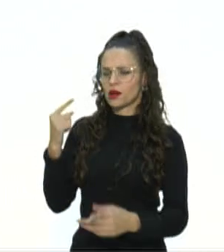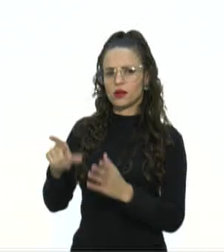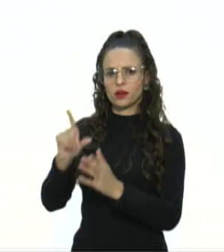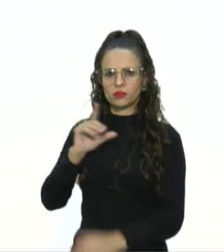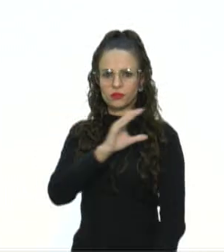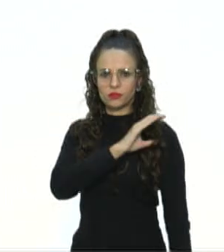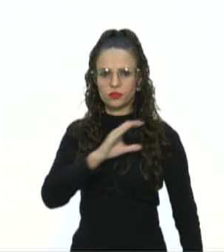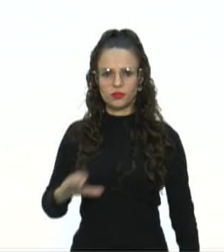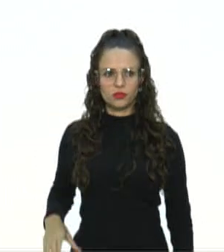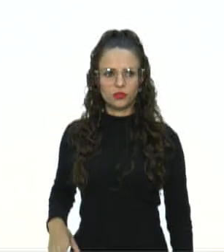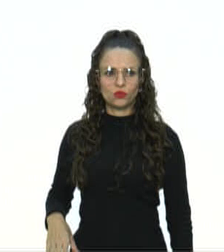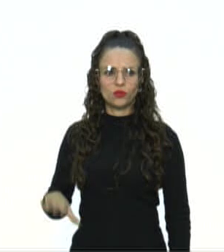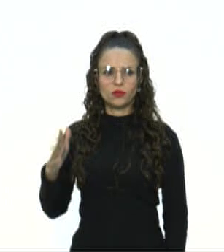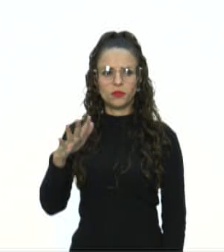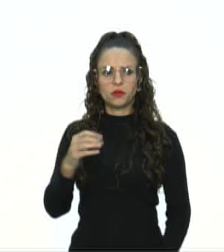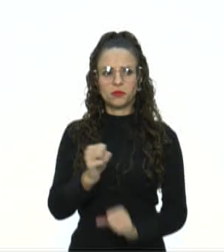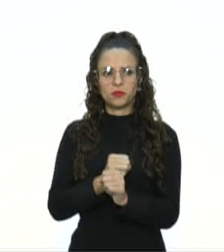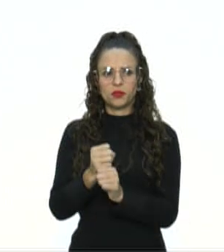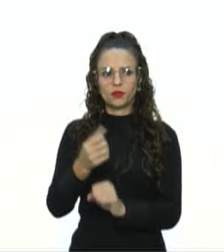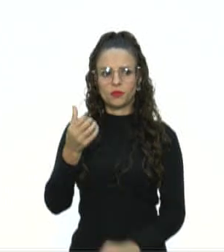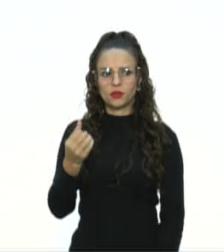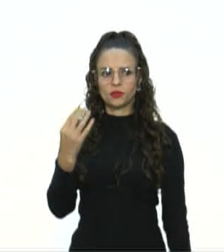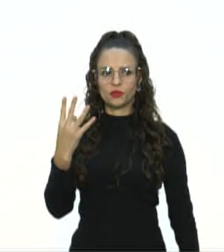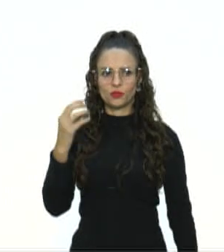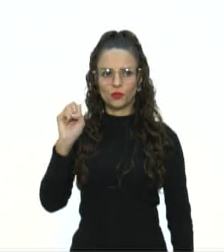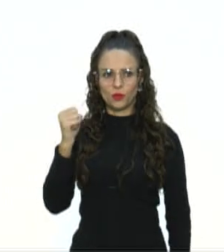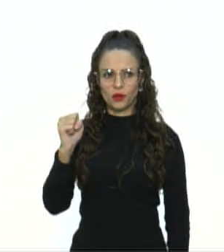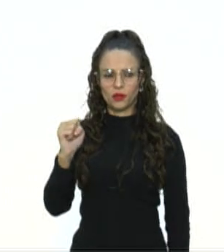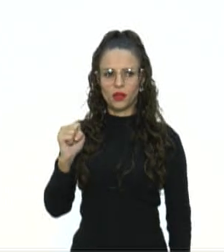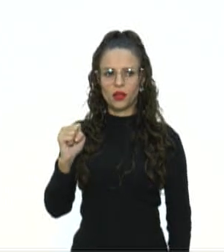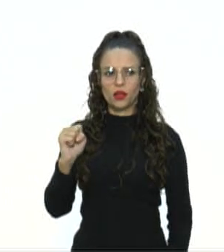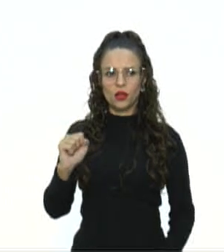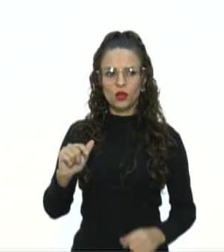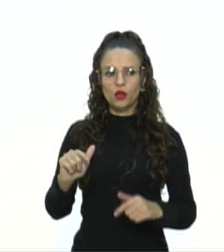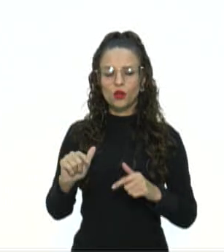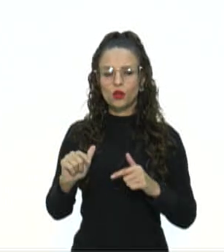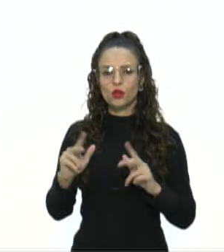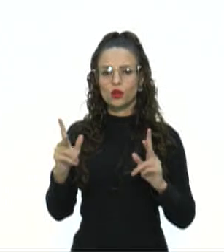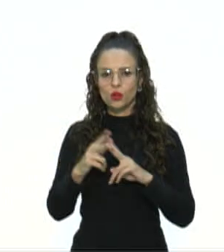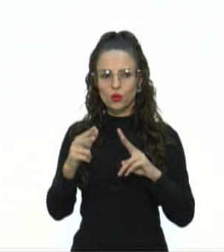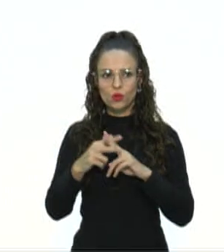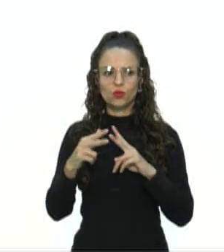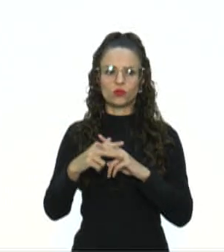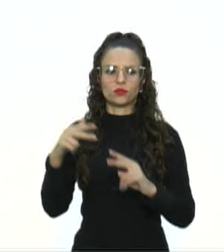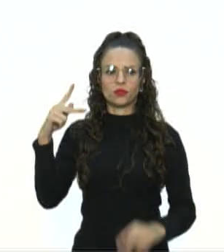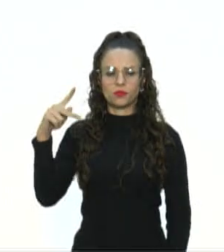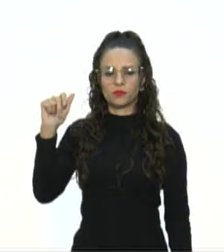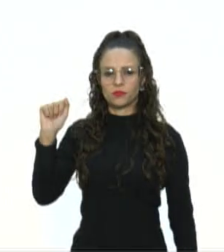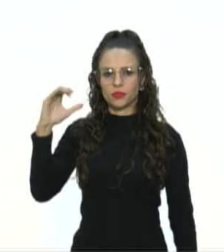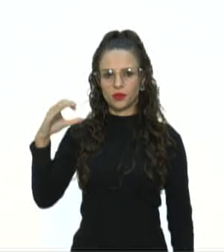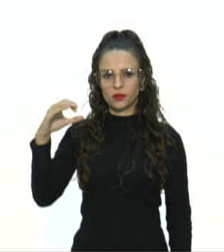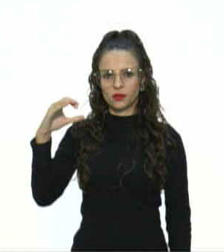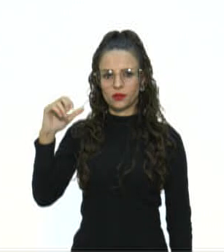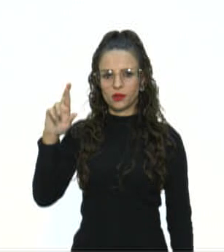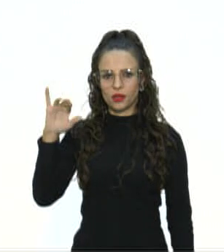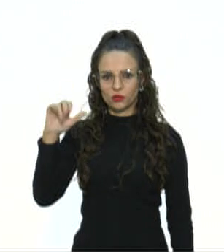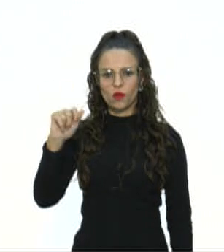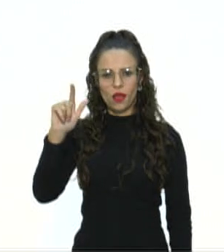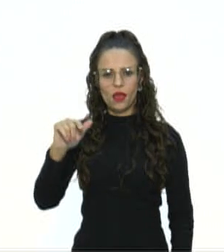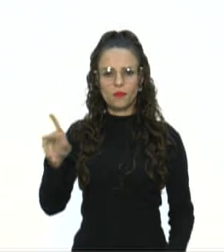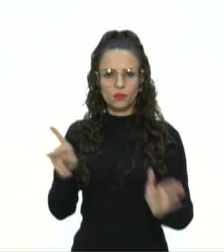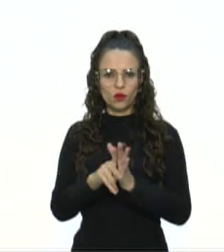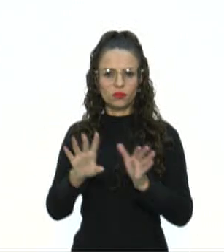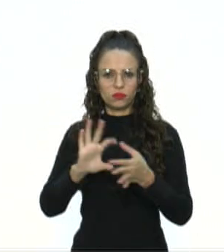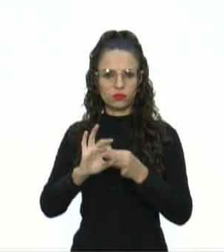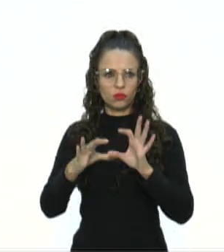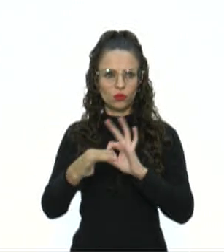Então em 1648, o pancrácio, que era aquela luta popular na Grécia, né, foi incorporada às Olimpíadas antigas. O estilo usado